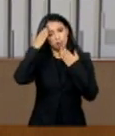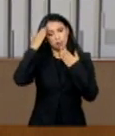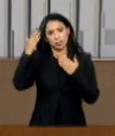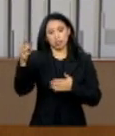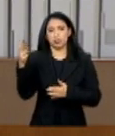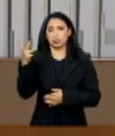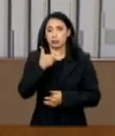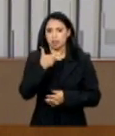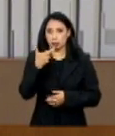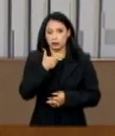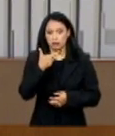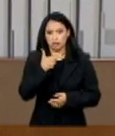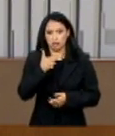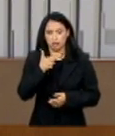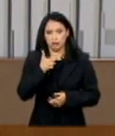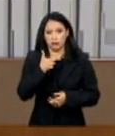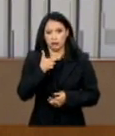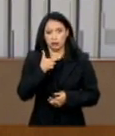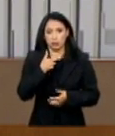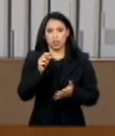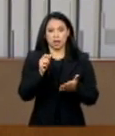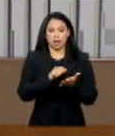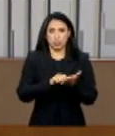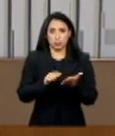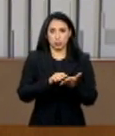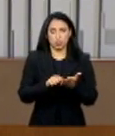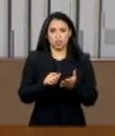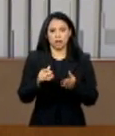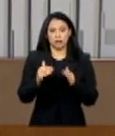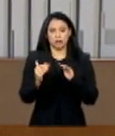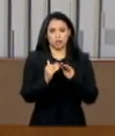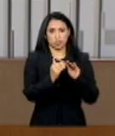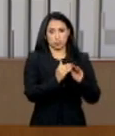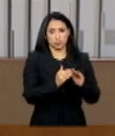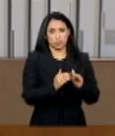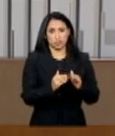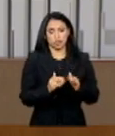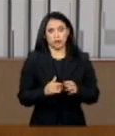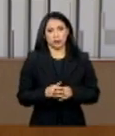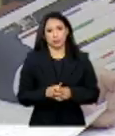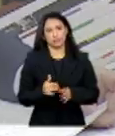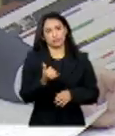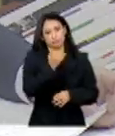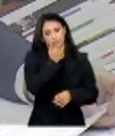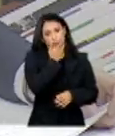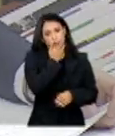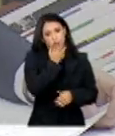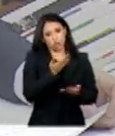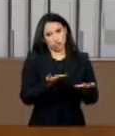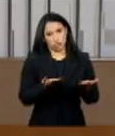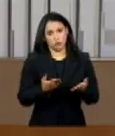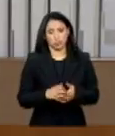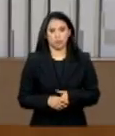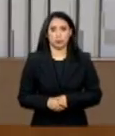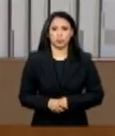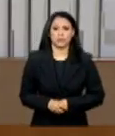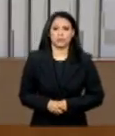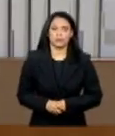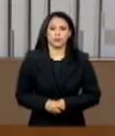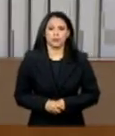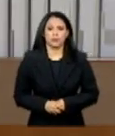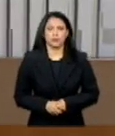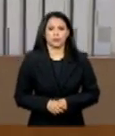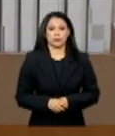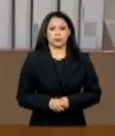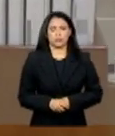que já nota a agência está acompanhando o relator dessas coisas porque rompeu o silêncio a gente está suspensa a